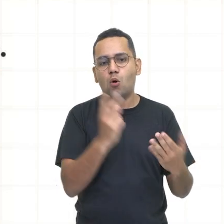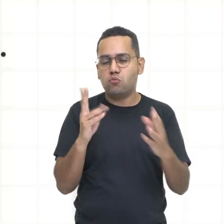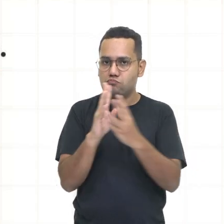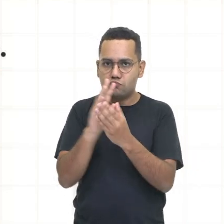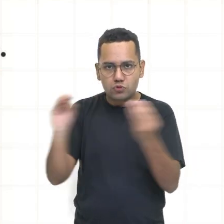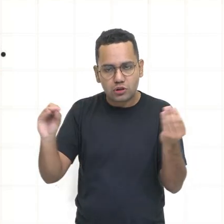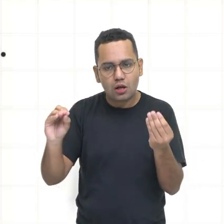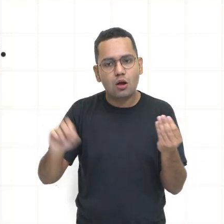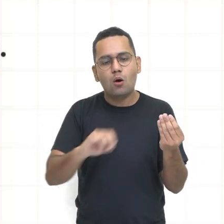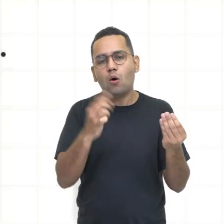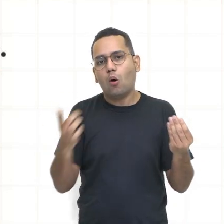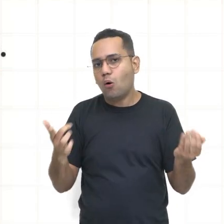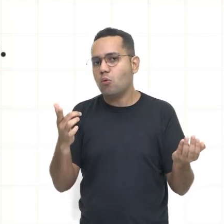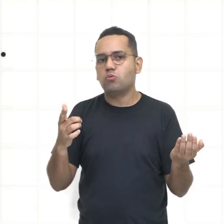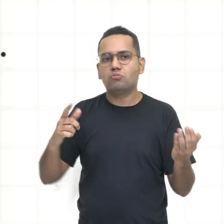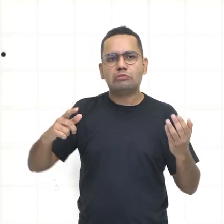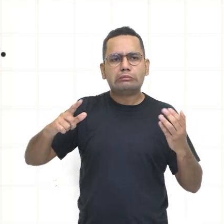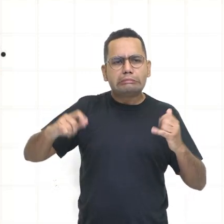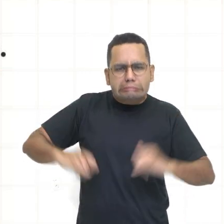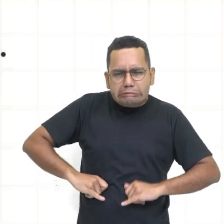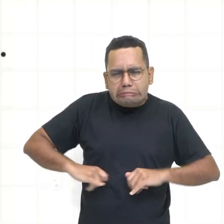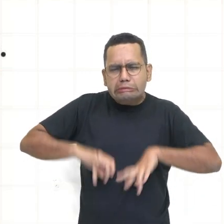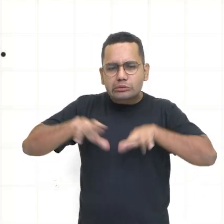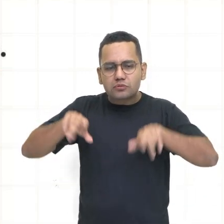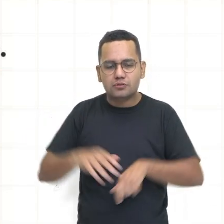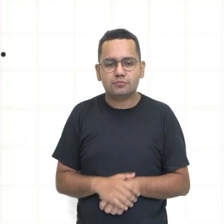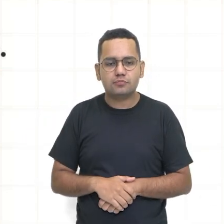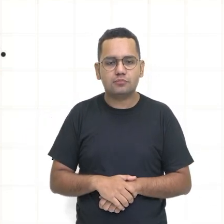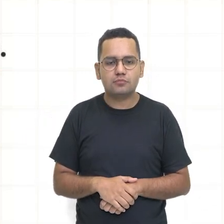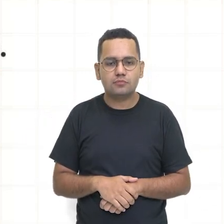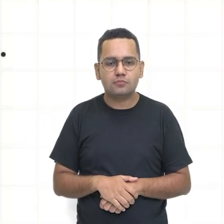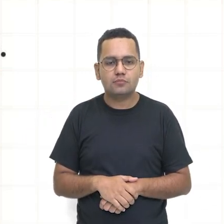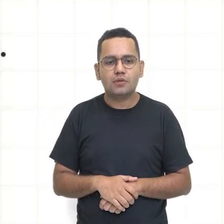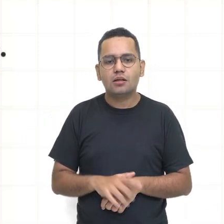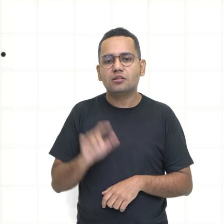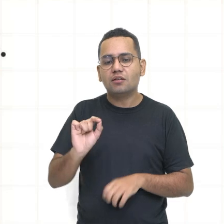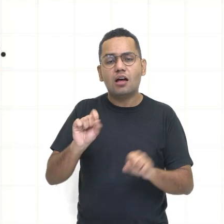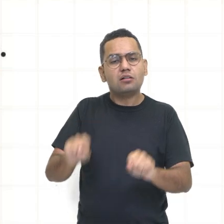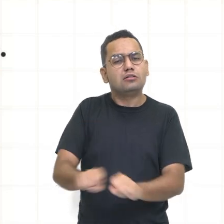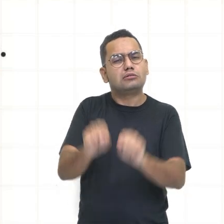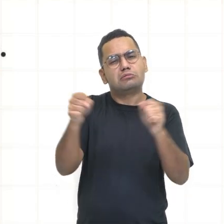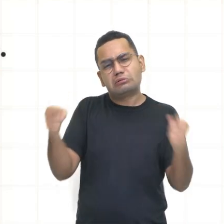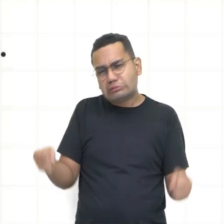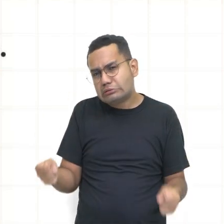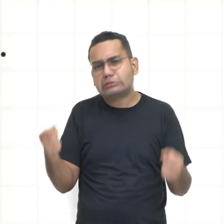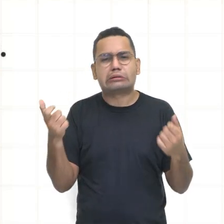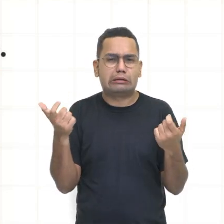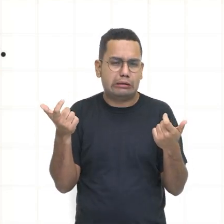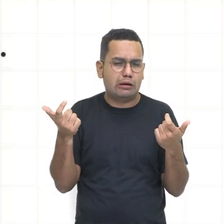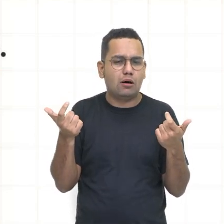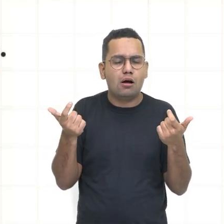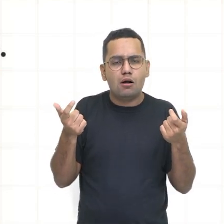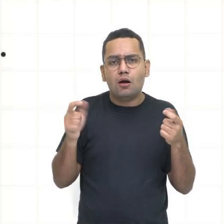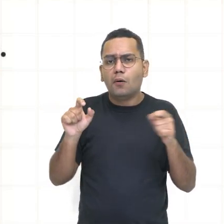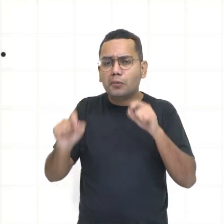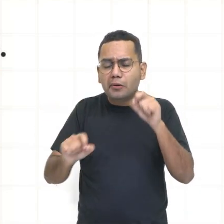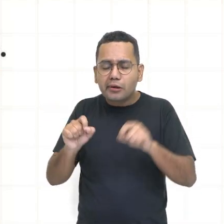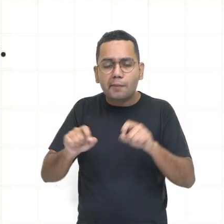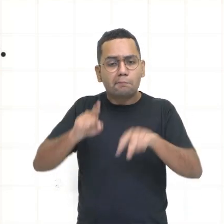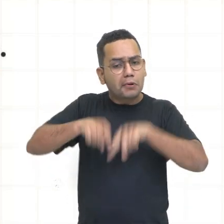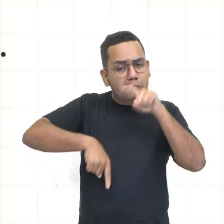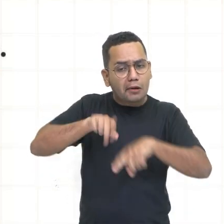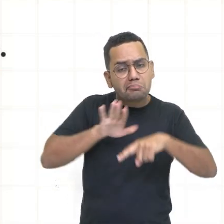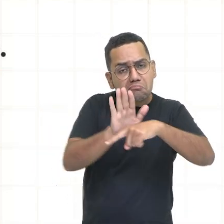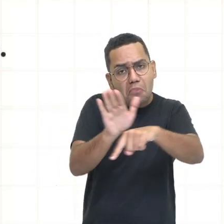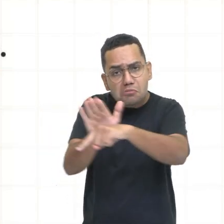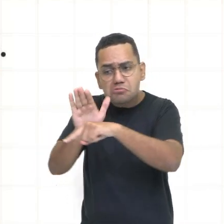a destruição de infraestrutura e recursos. Lembrem que nós estamos em um cenário de guerra. Logo,